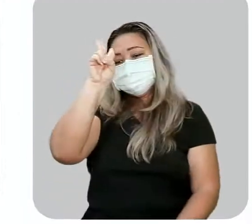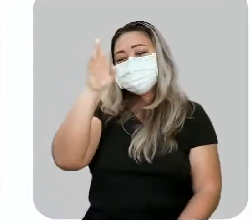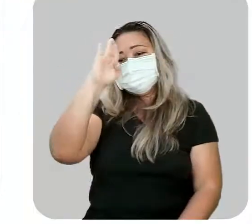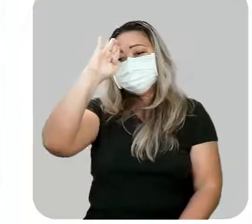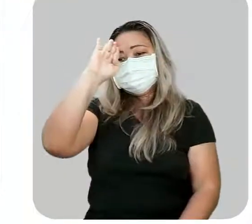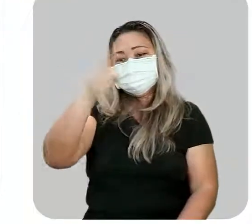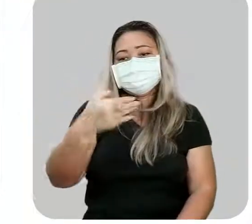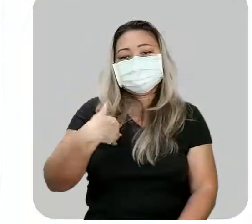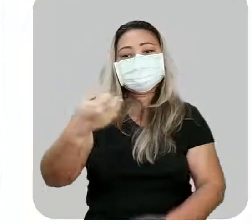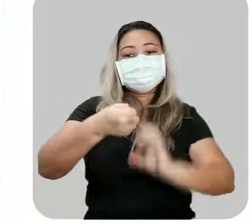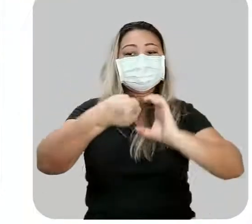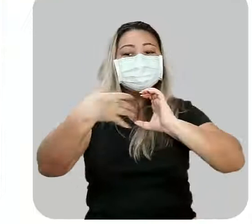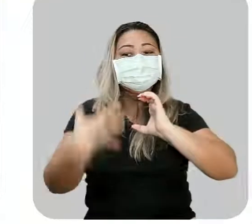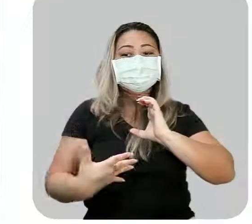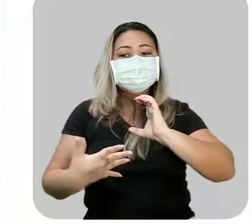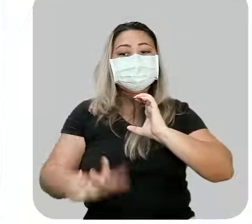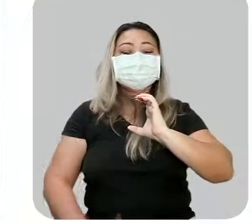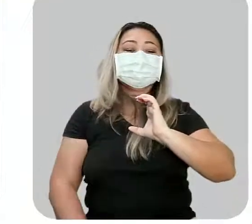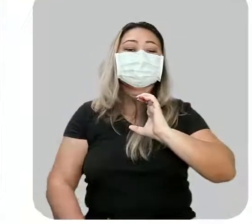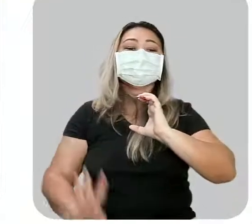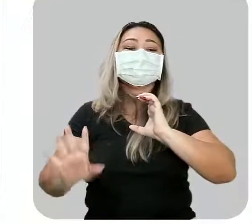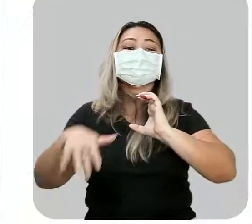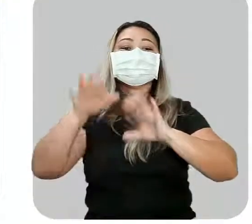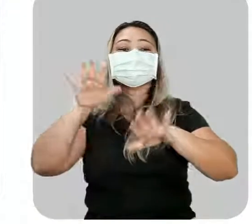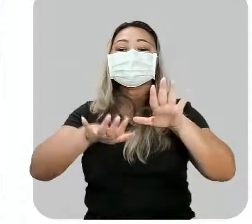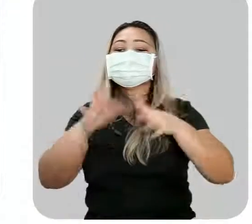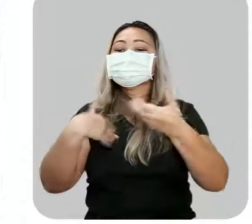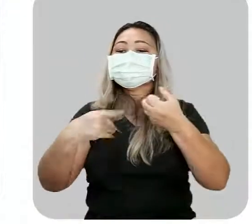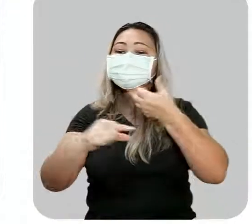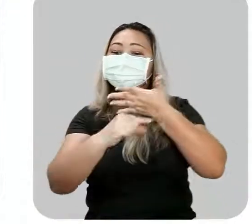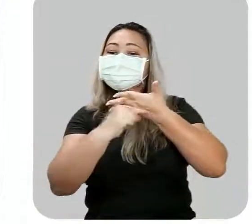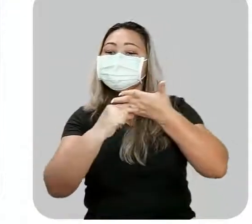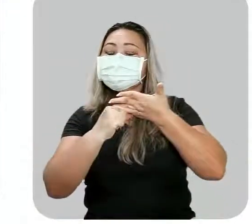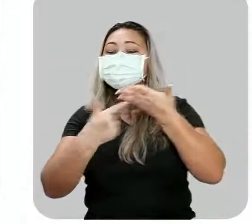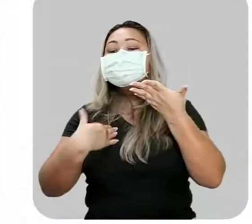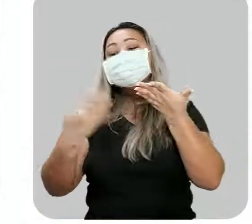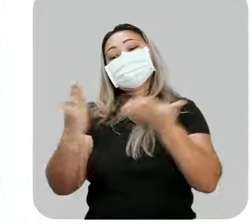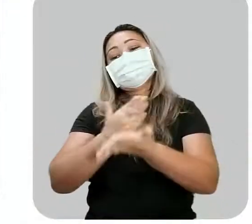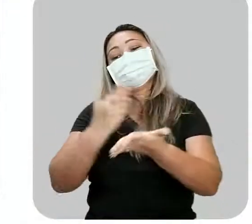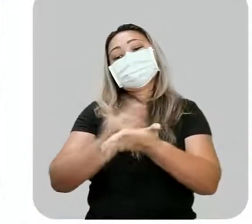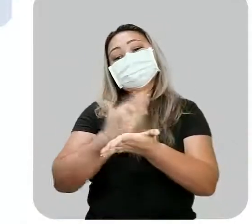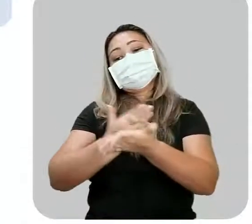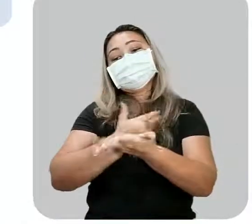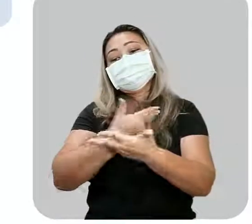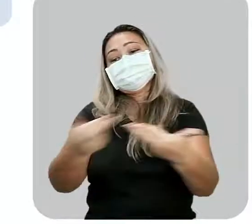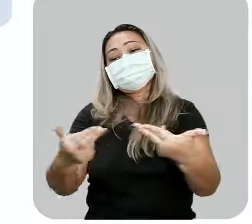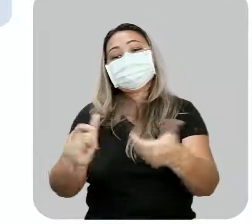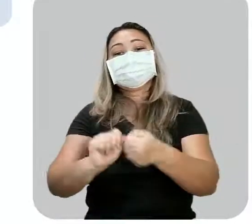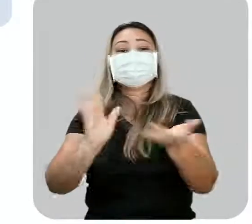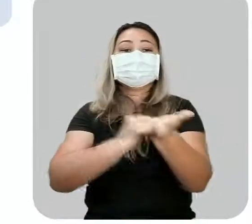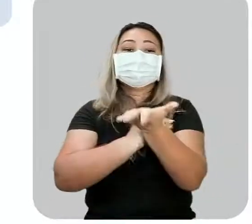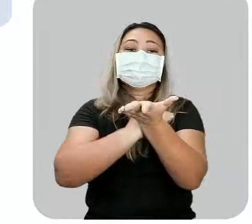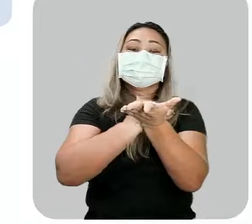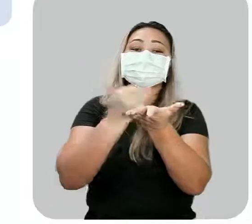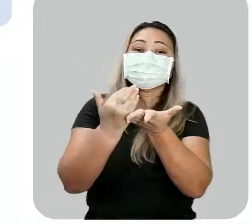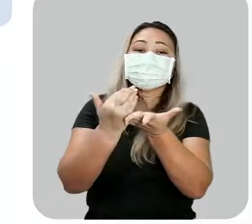as principais características, autores e obras.